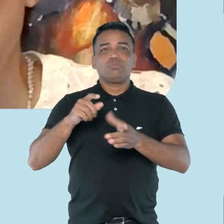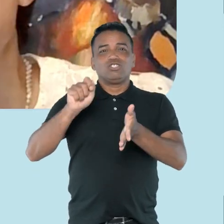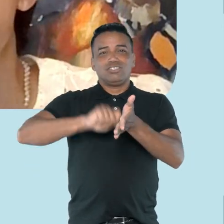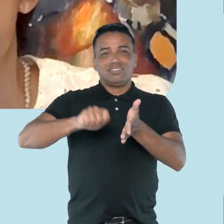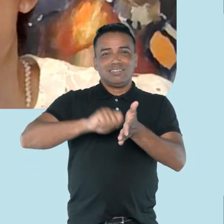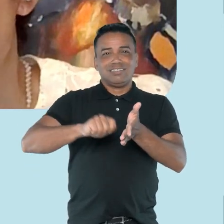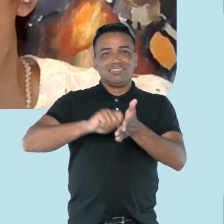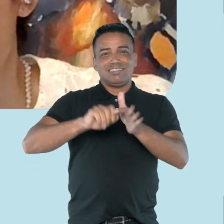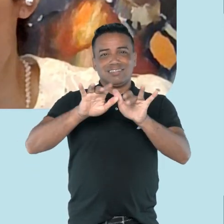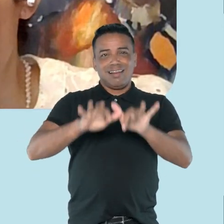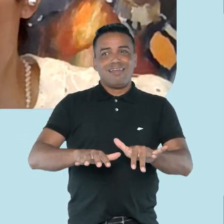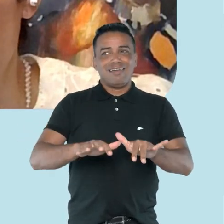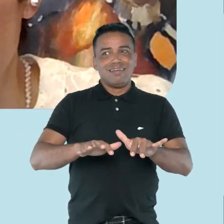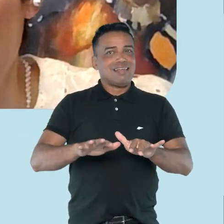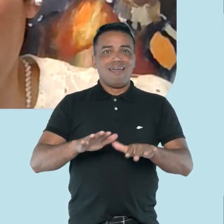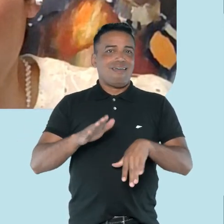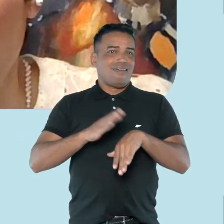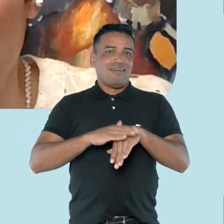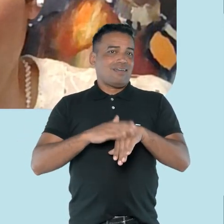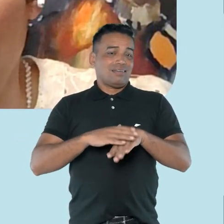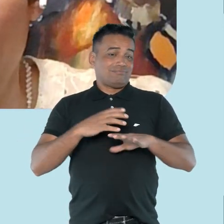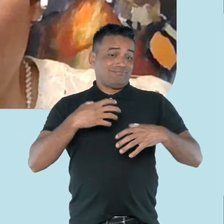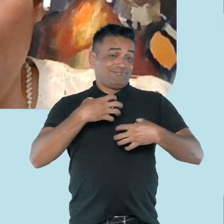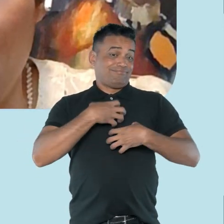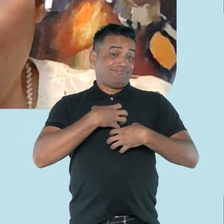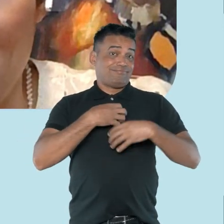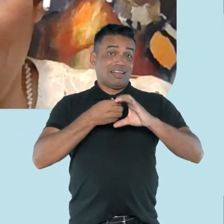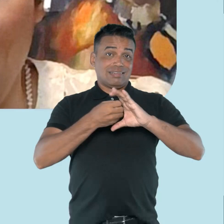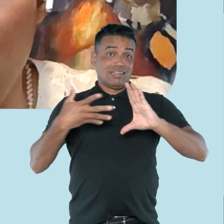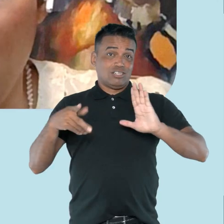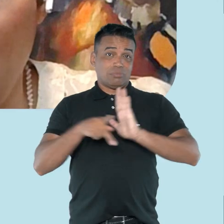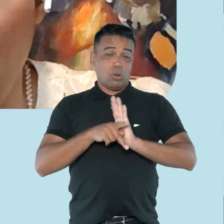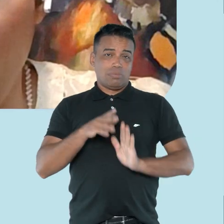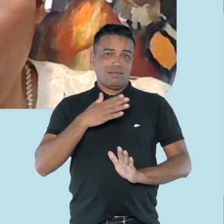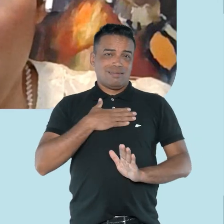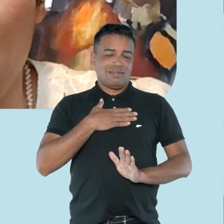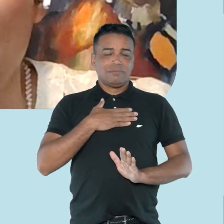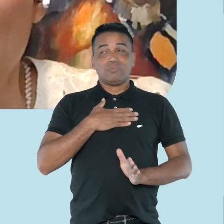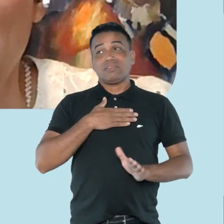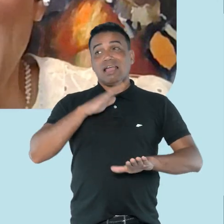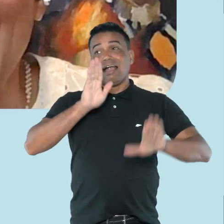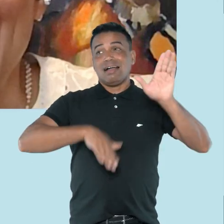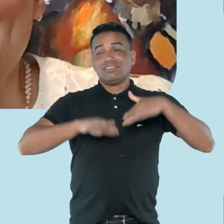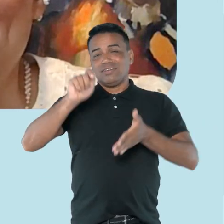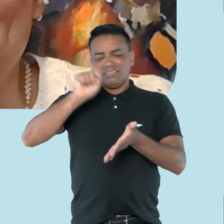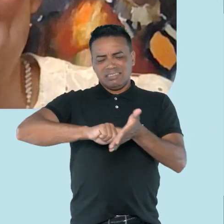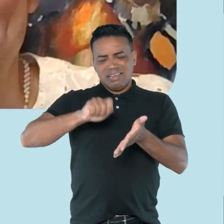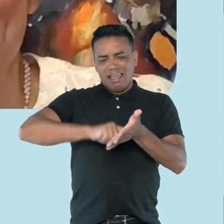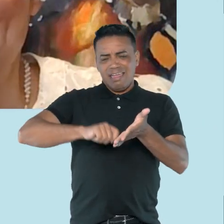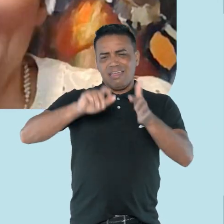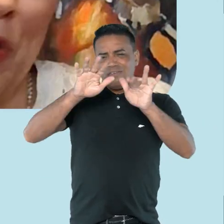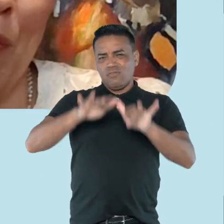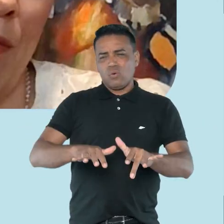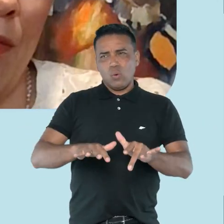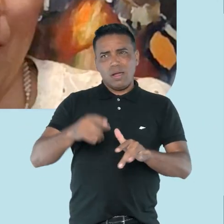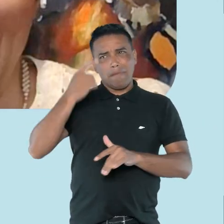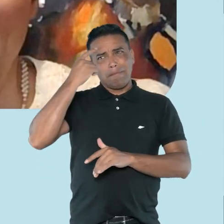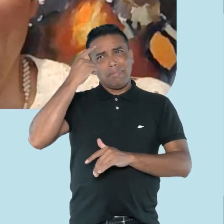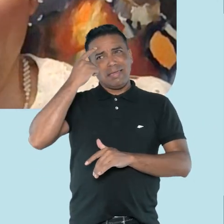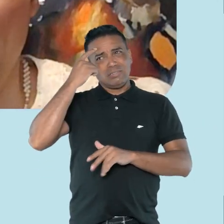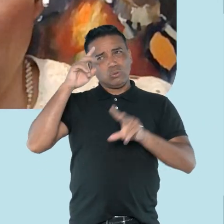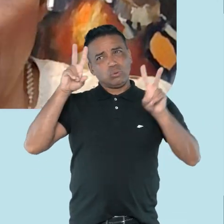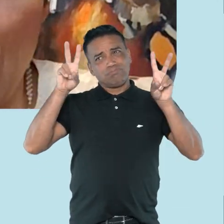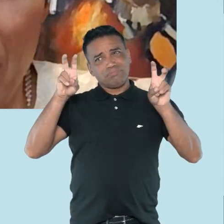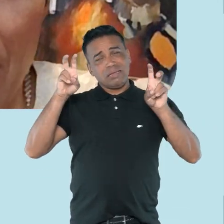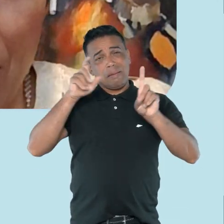um maneirismo, assim, é um pouco do estilo, porque muitas vezes eu escrevo aquela coisa e penso,